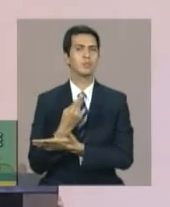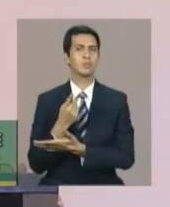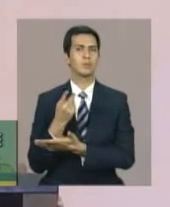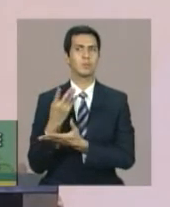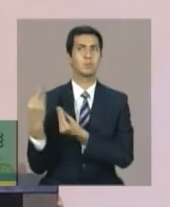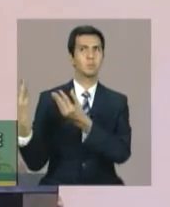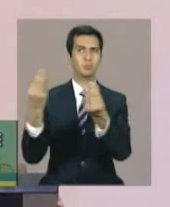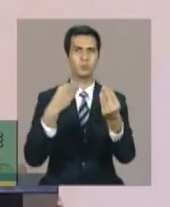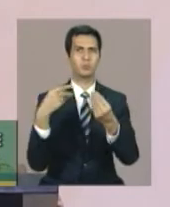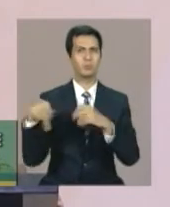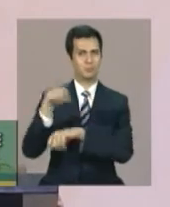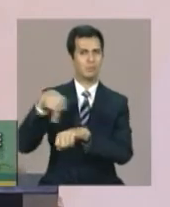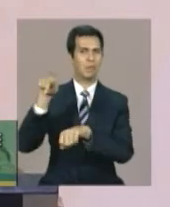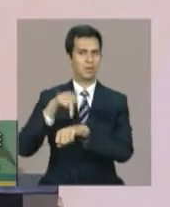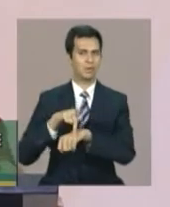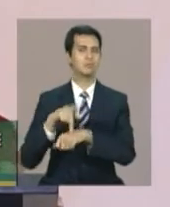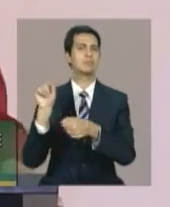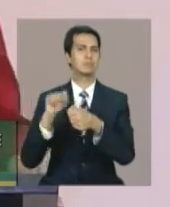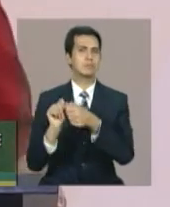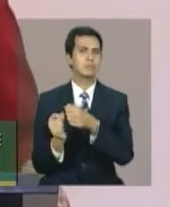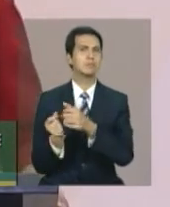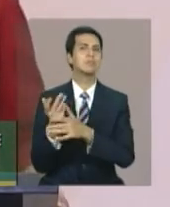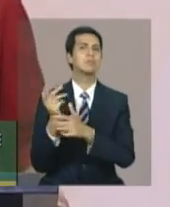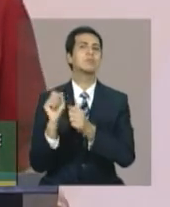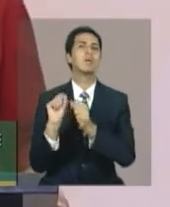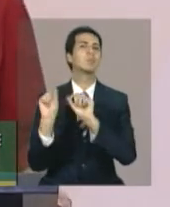prática sistemática de